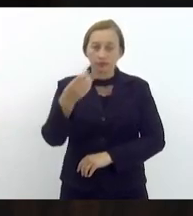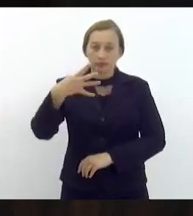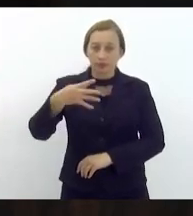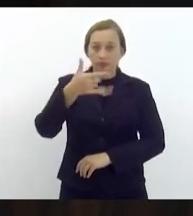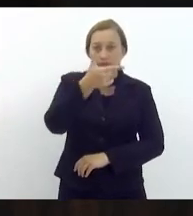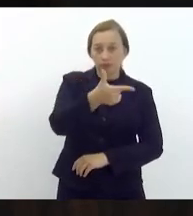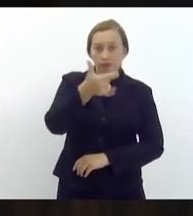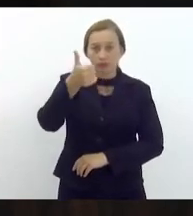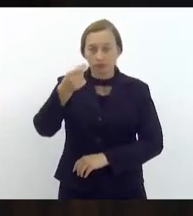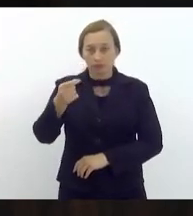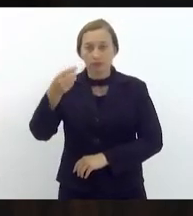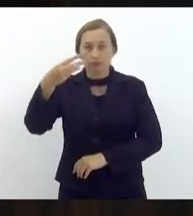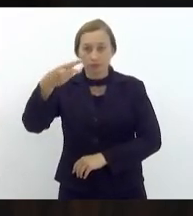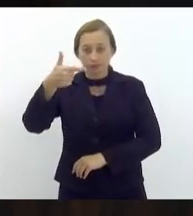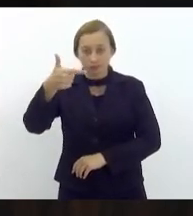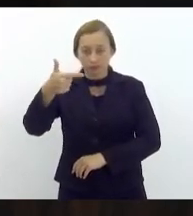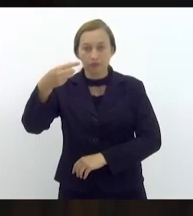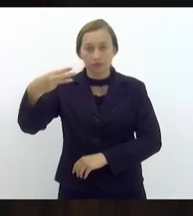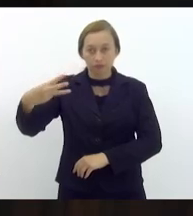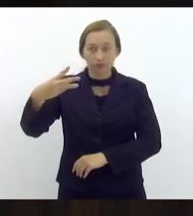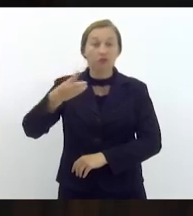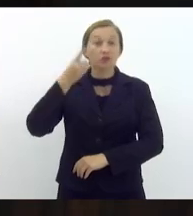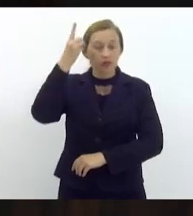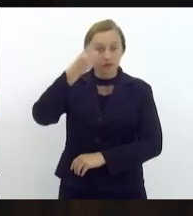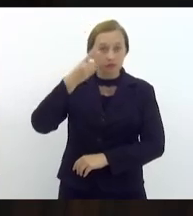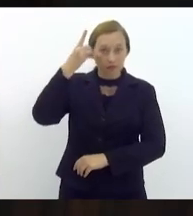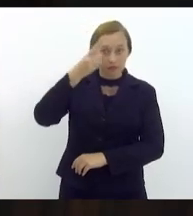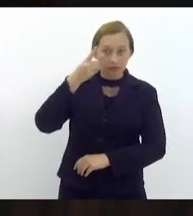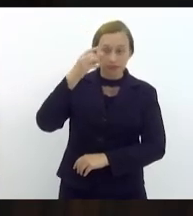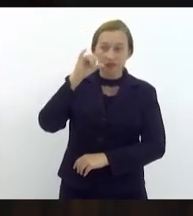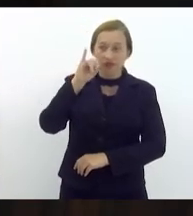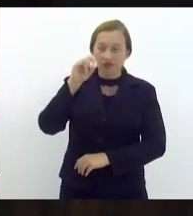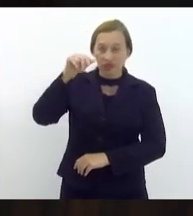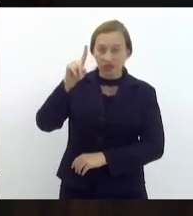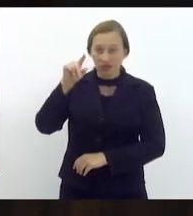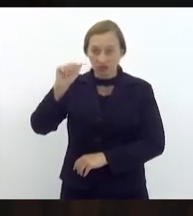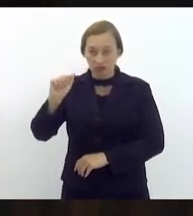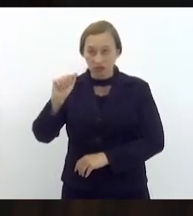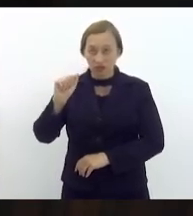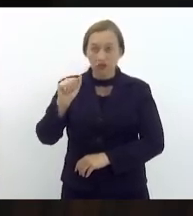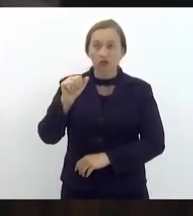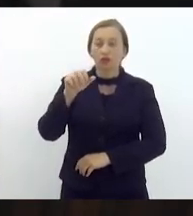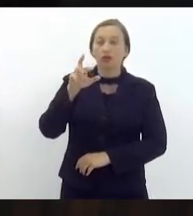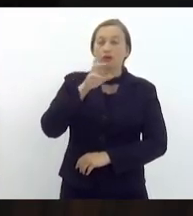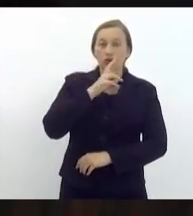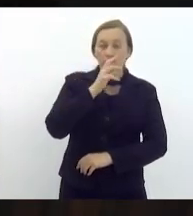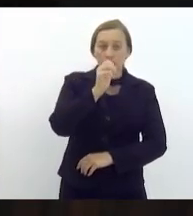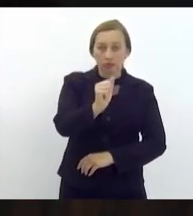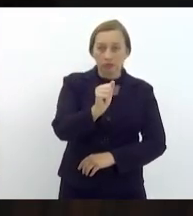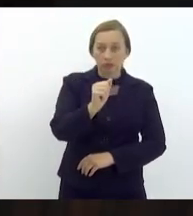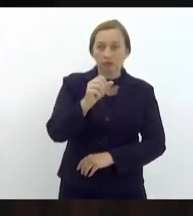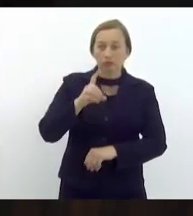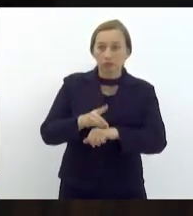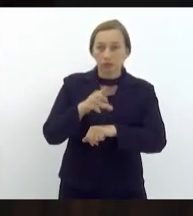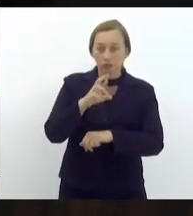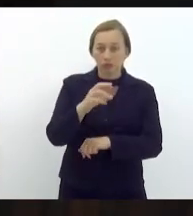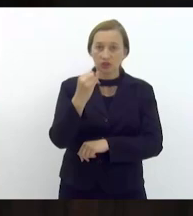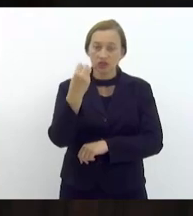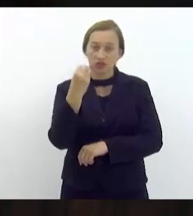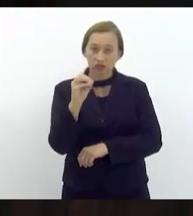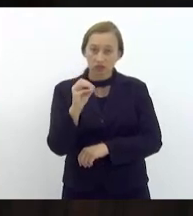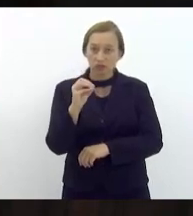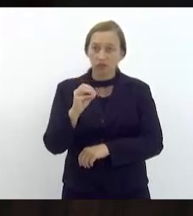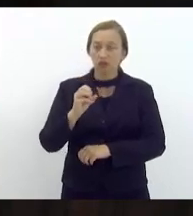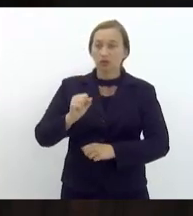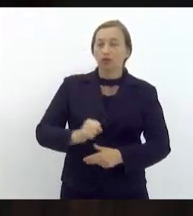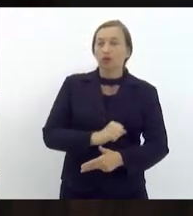364/2023 de autoria dos deputados Índia armellar o Rodrigo Amorim e Doutor Serginho que autoriza